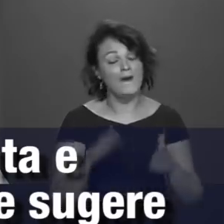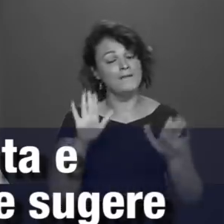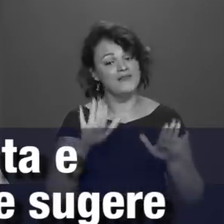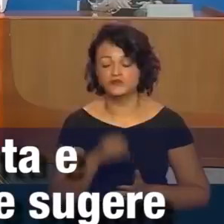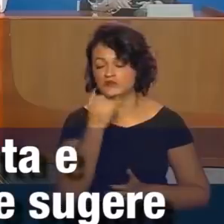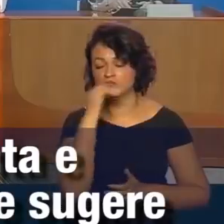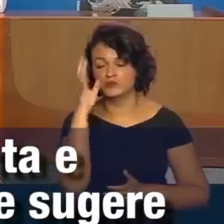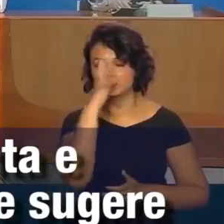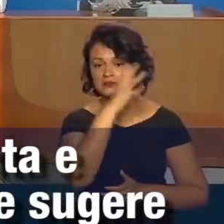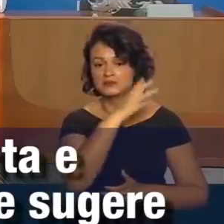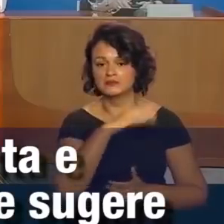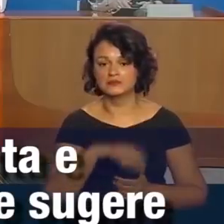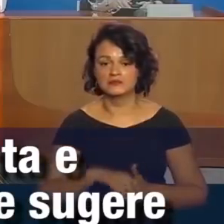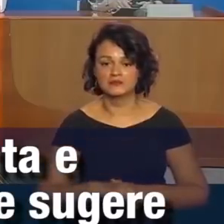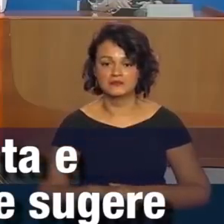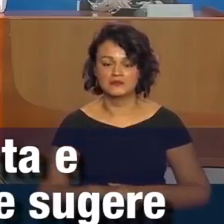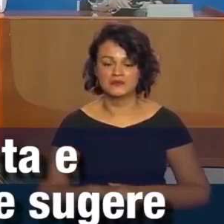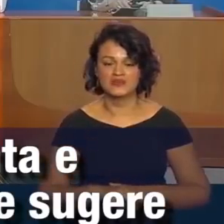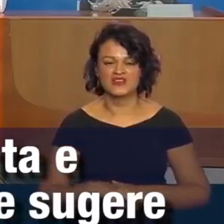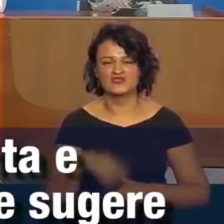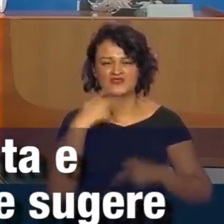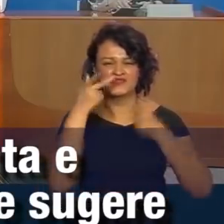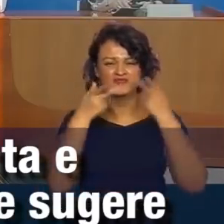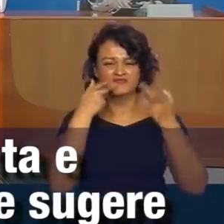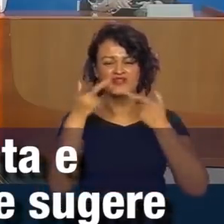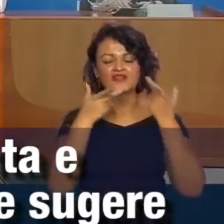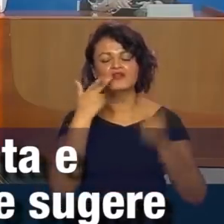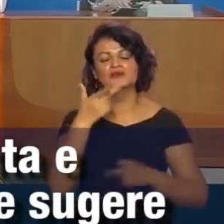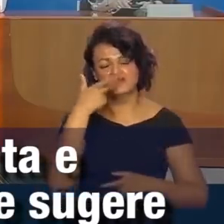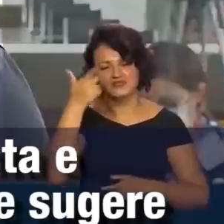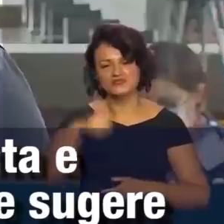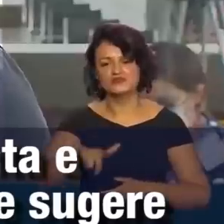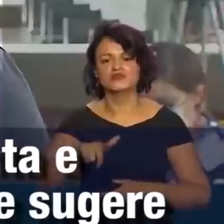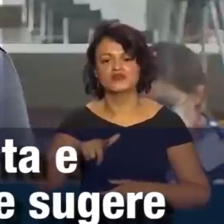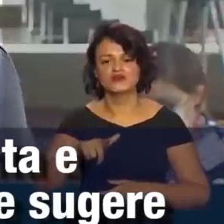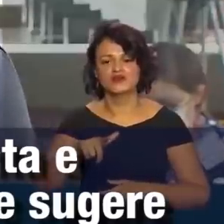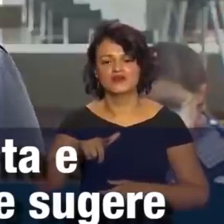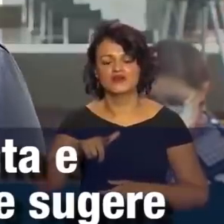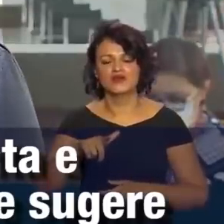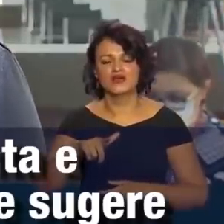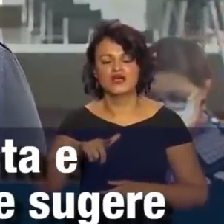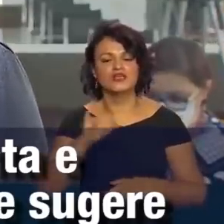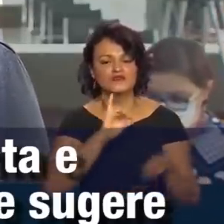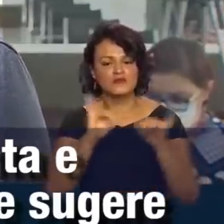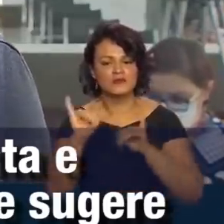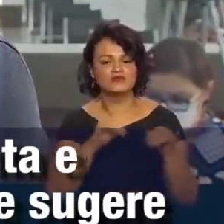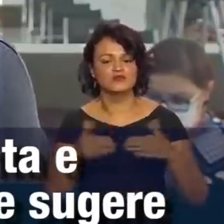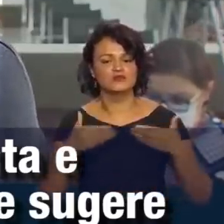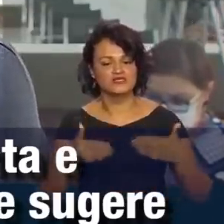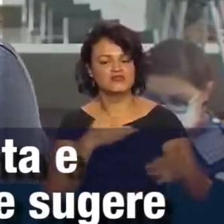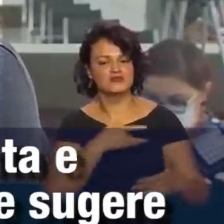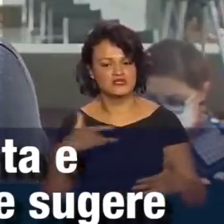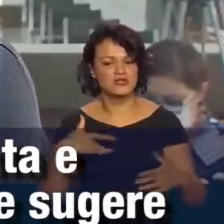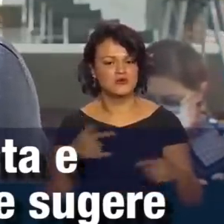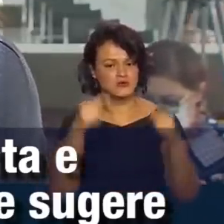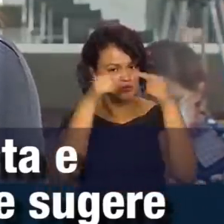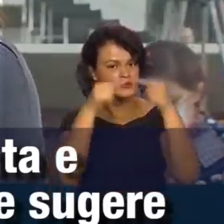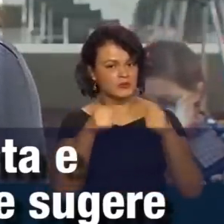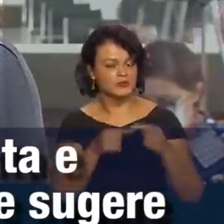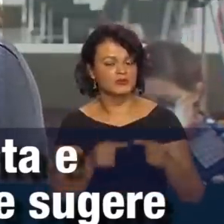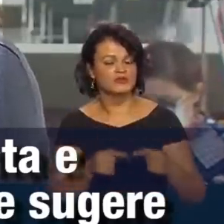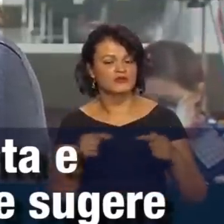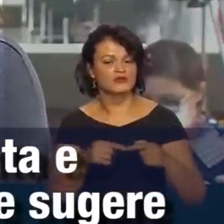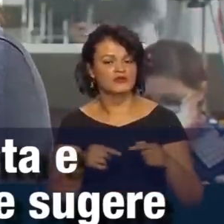Assista. Fala bastante, mas eu pedi para o senhor falar novamente. Os dados do Ministério da Saúde estão batendo, conforme